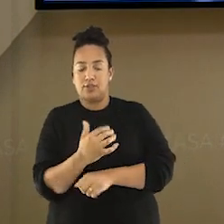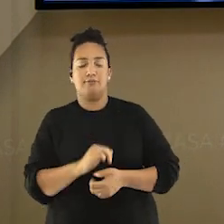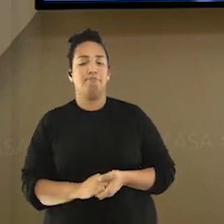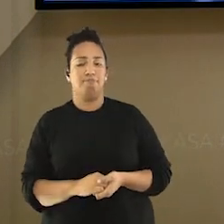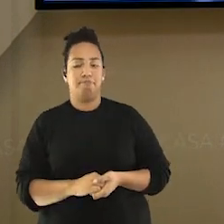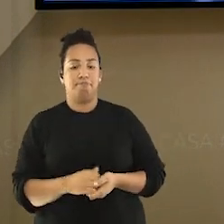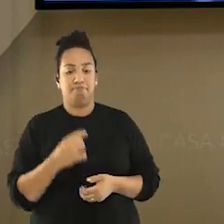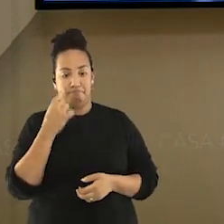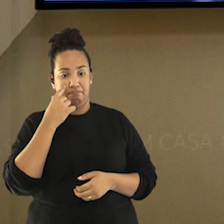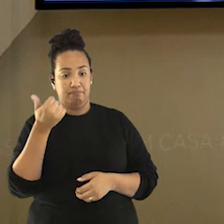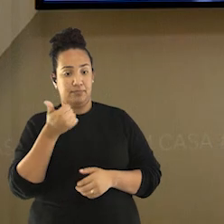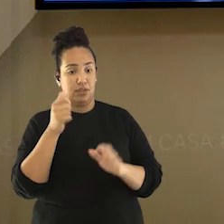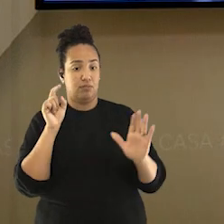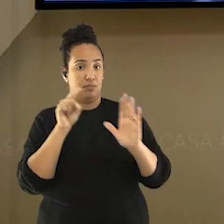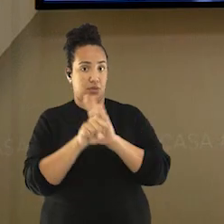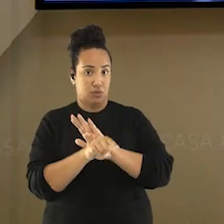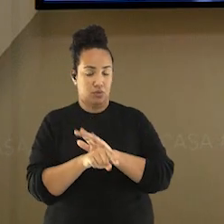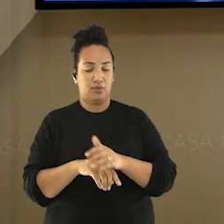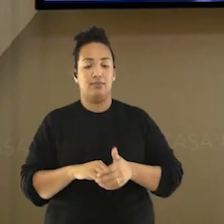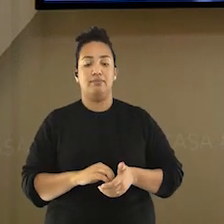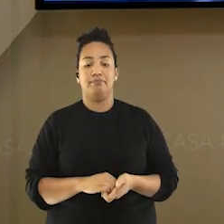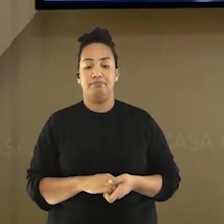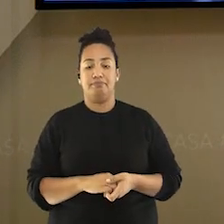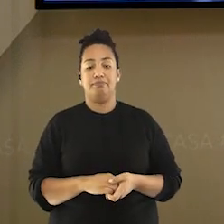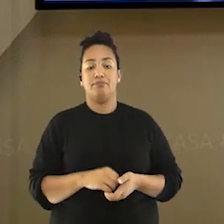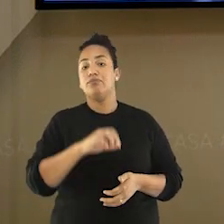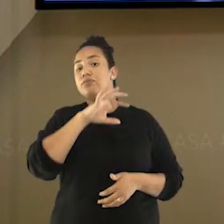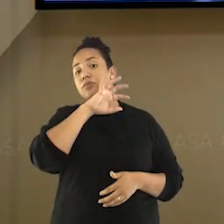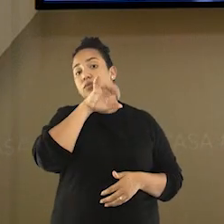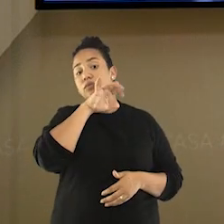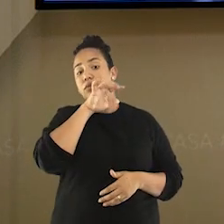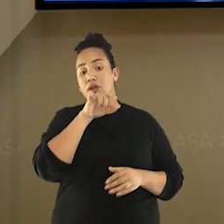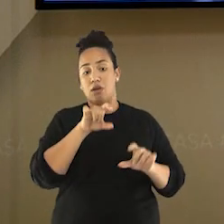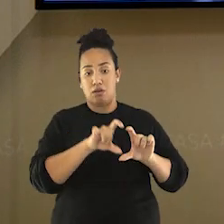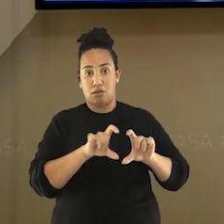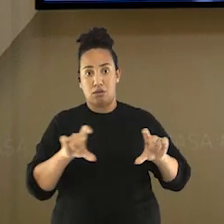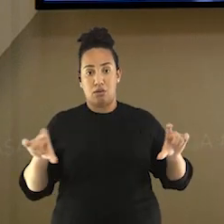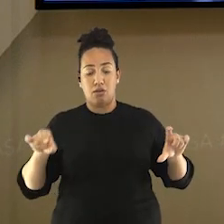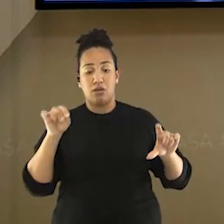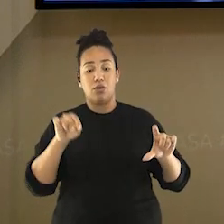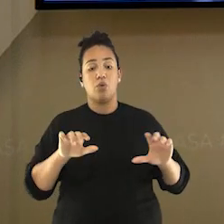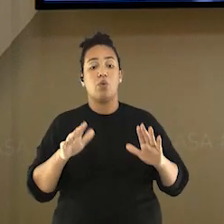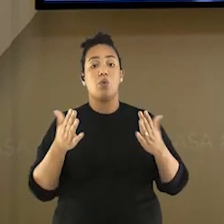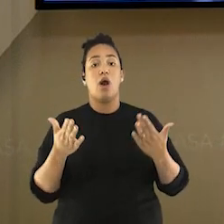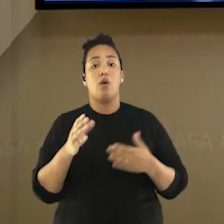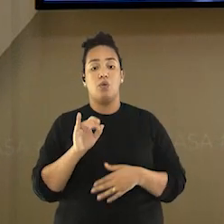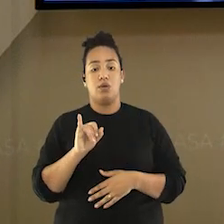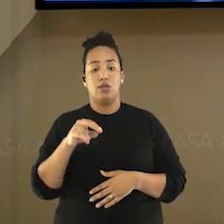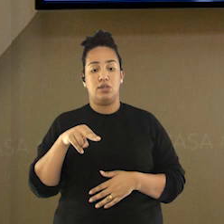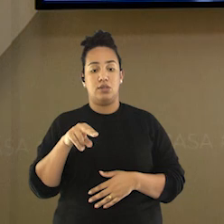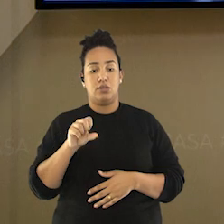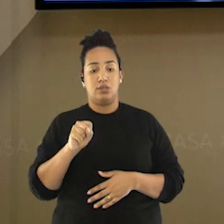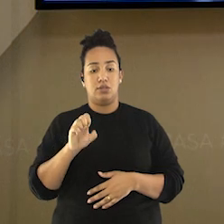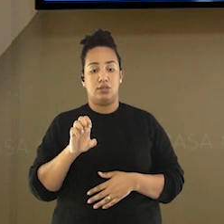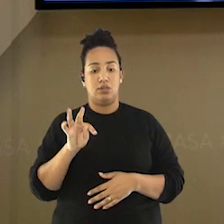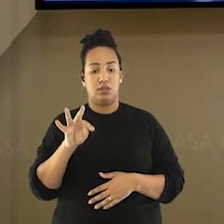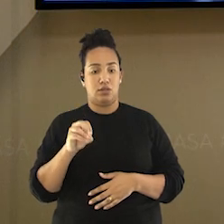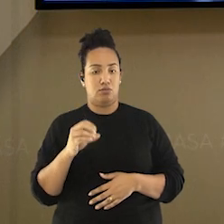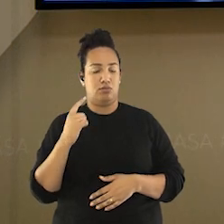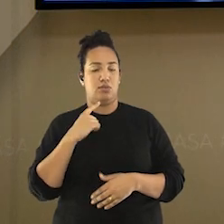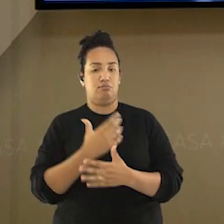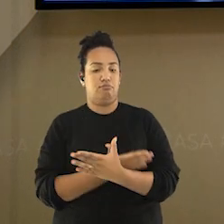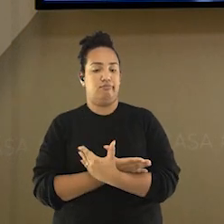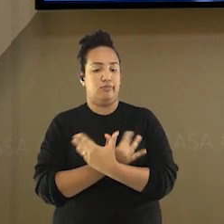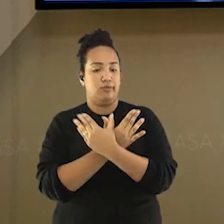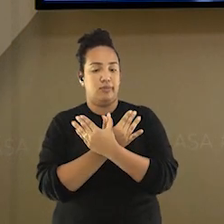Gente, primeira pergunta. Ela quer saber o seguinte: quais dos animais abaixo são insetos? Temos 3 opções aqui: borboleta,